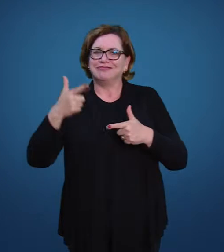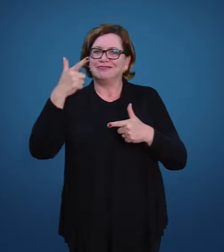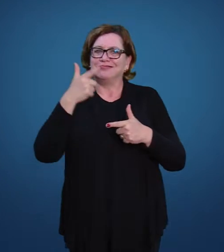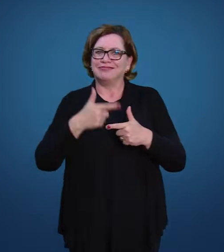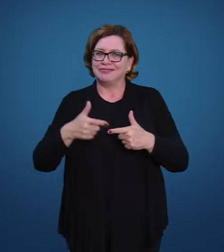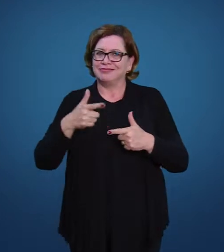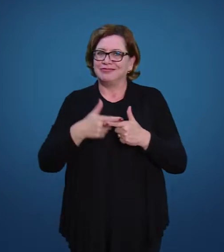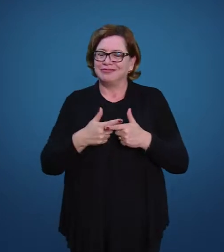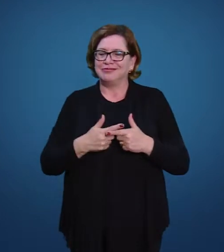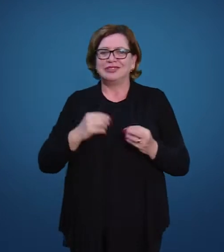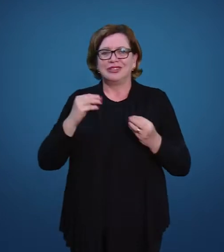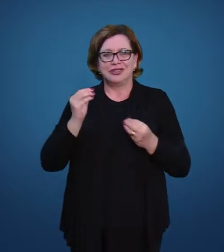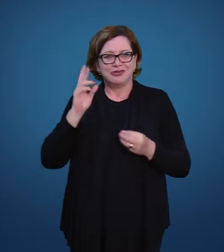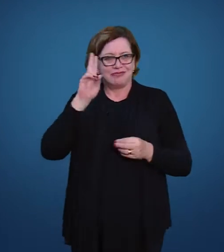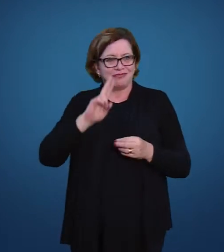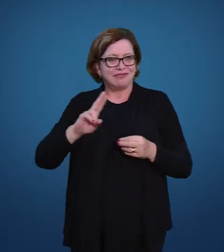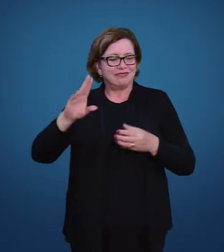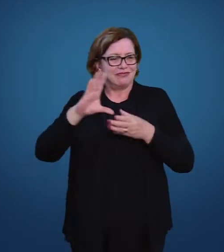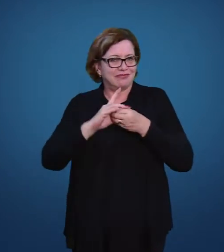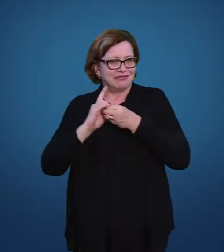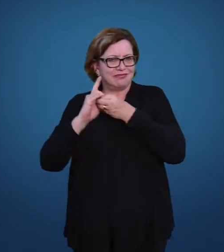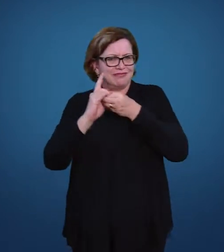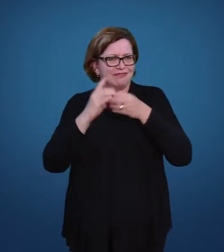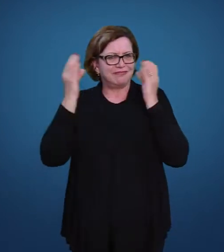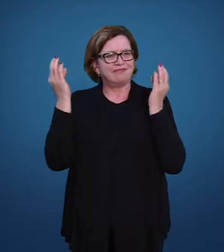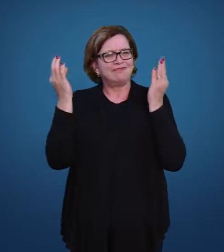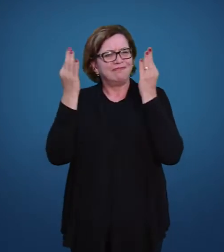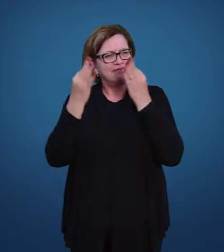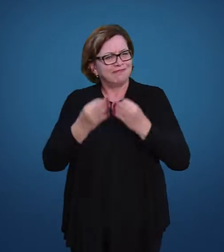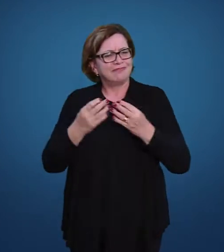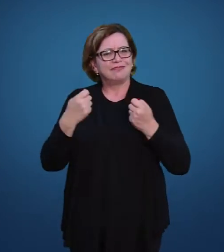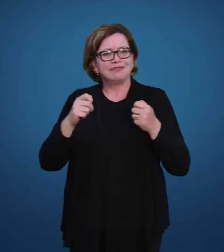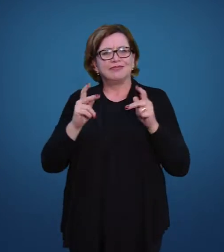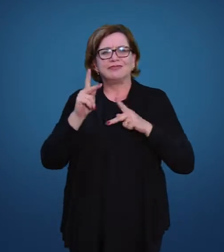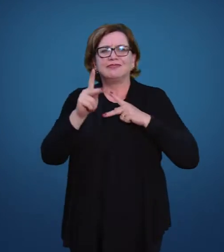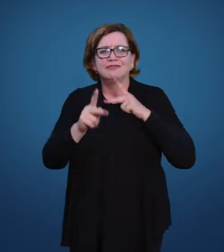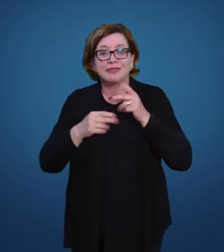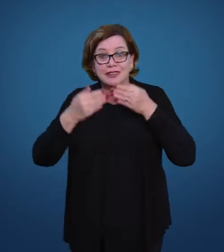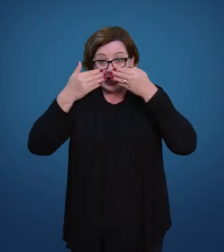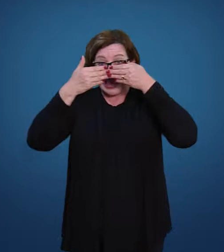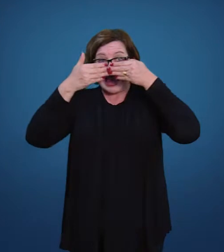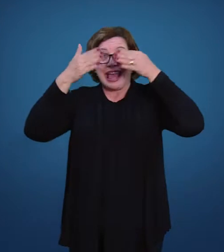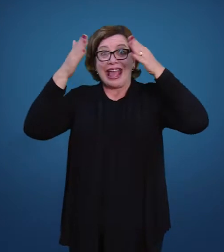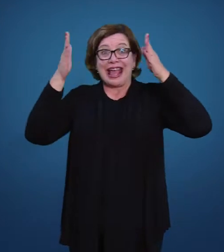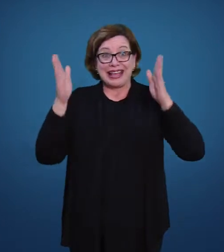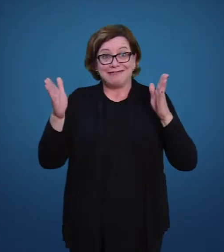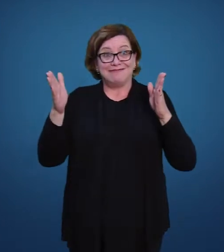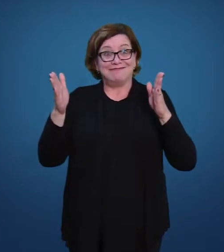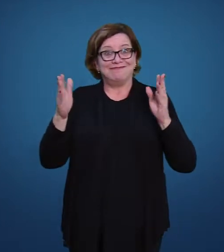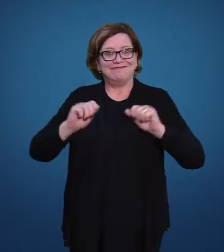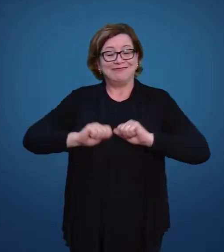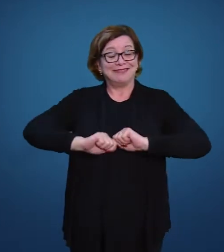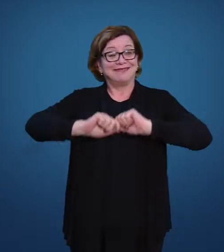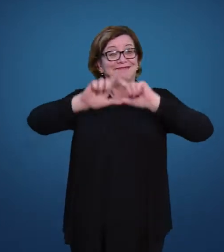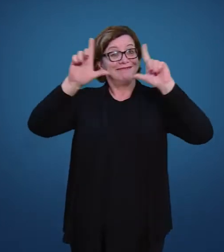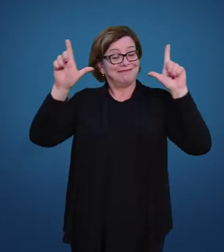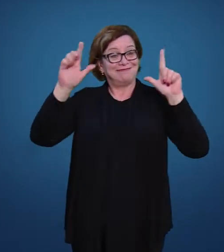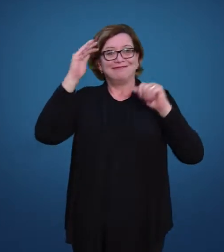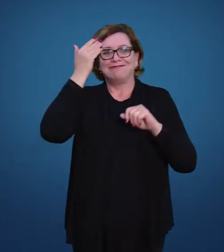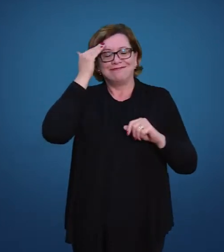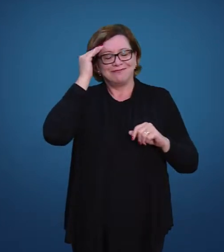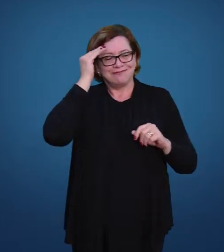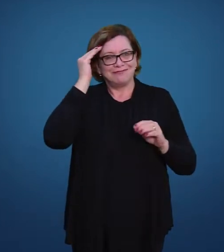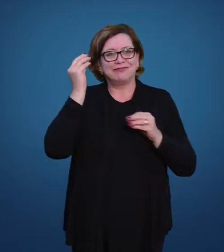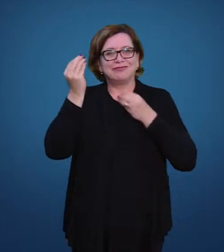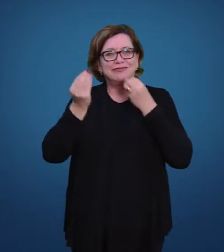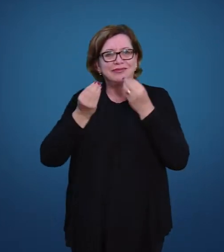para exercermos plenamente a democracia, nós precisamos que a população tenha um esclarecimento tal que compreenda a